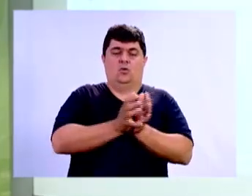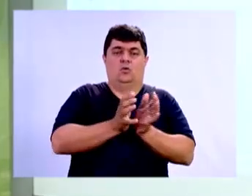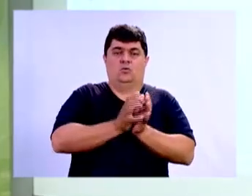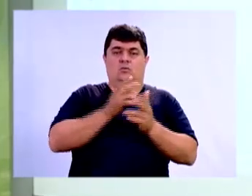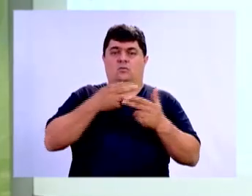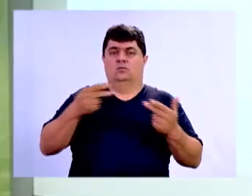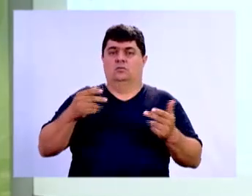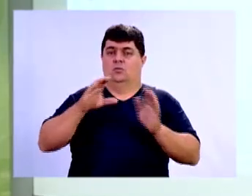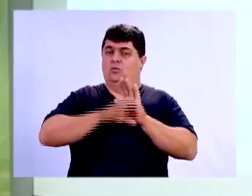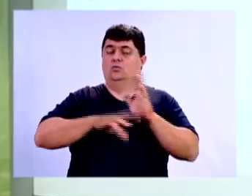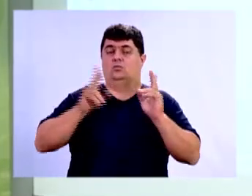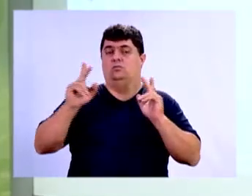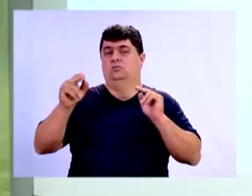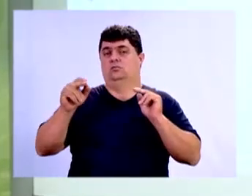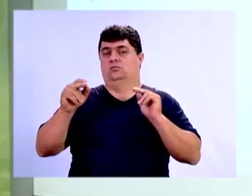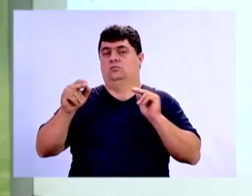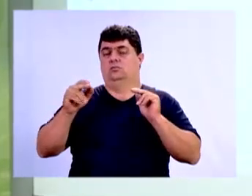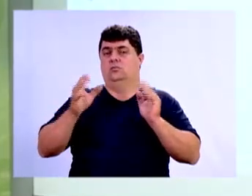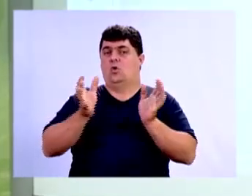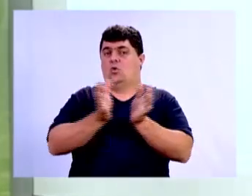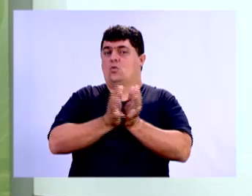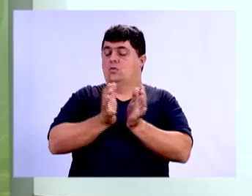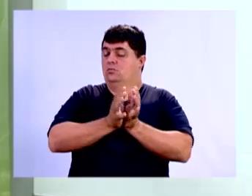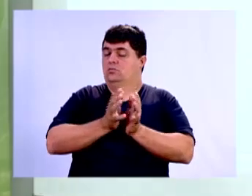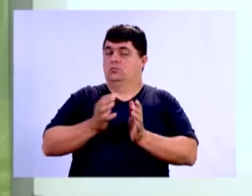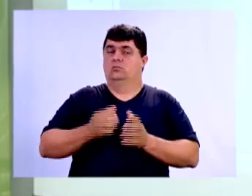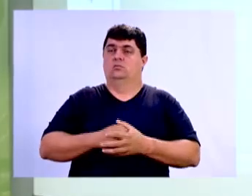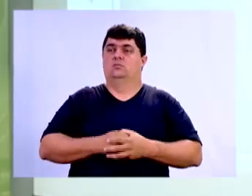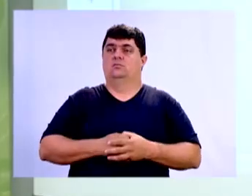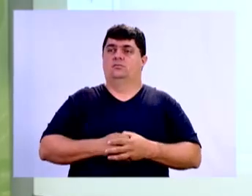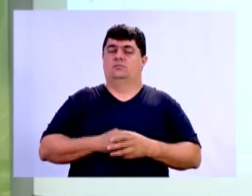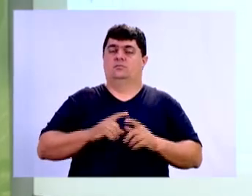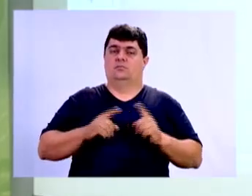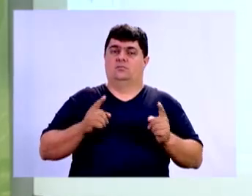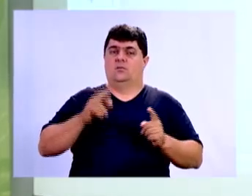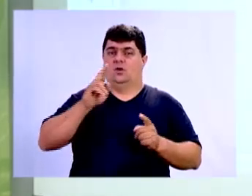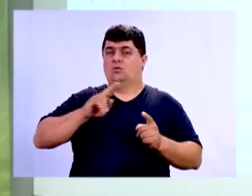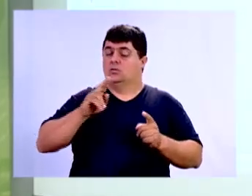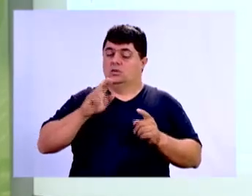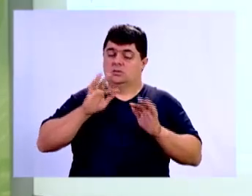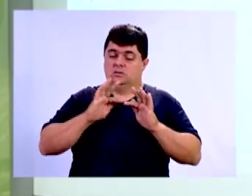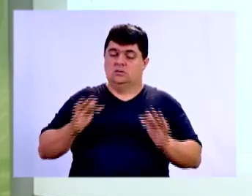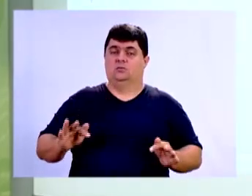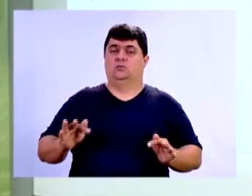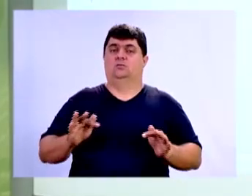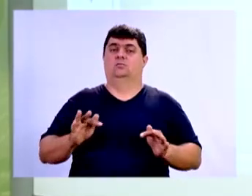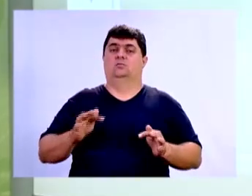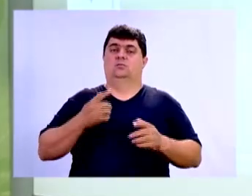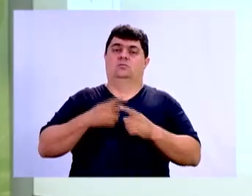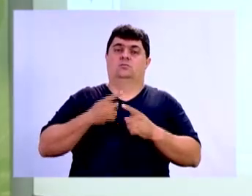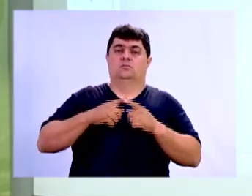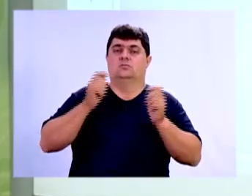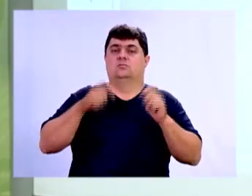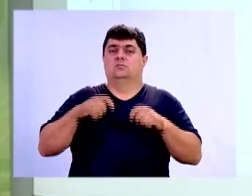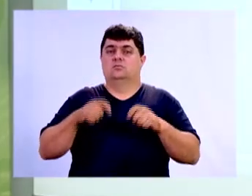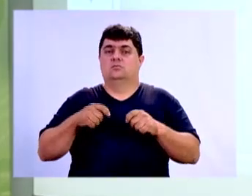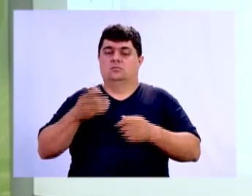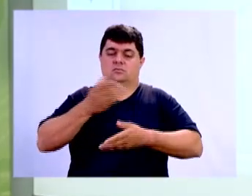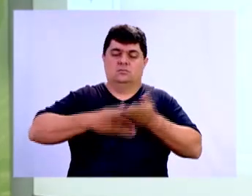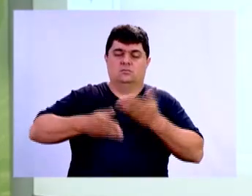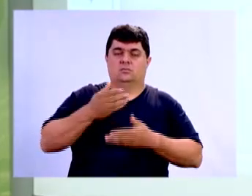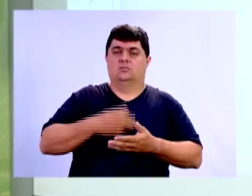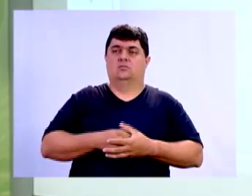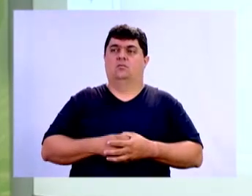objetos. O conceito é o mesmo, coleções. Né? Mas a gente vai utilizar estruturas simples para poder manipular esses